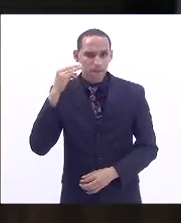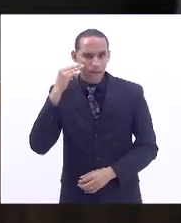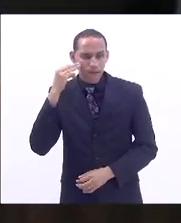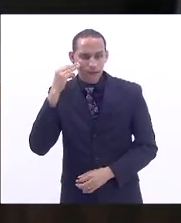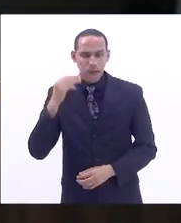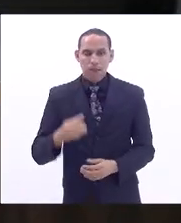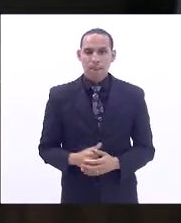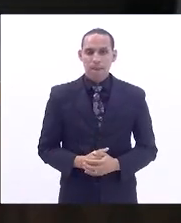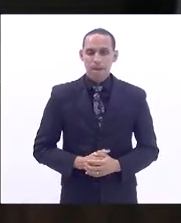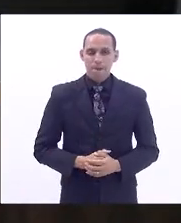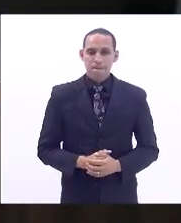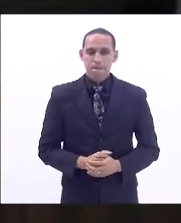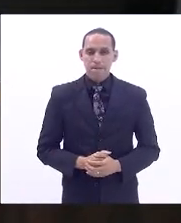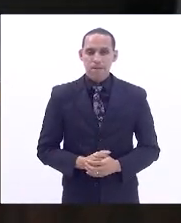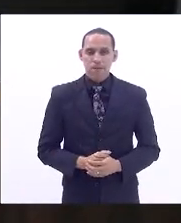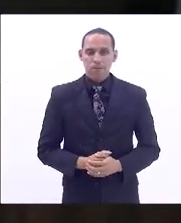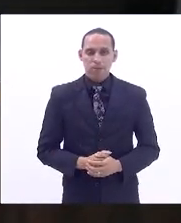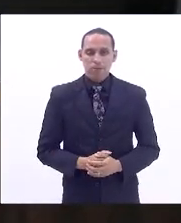Mônica